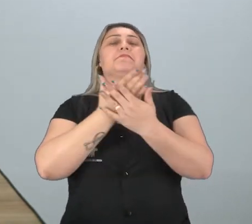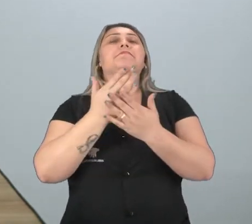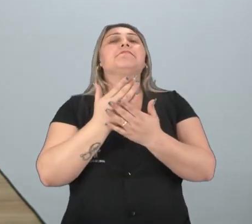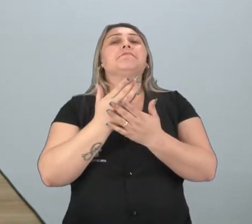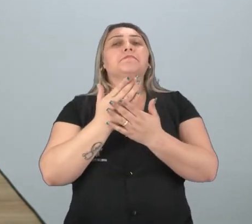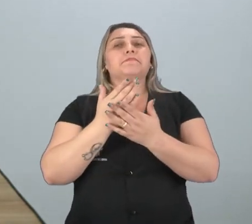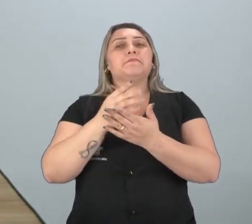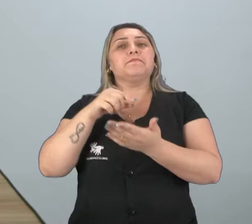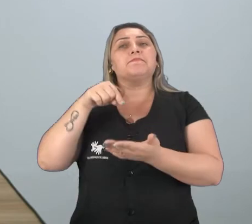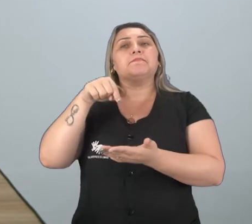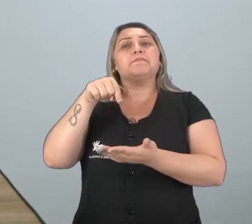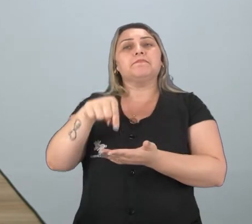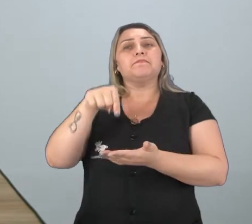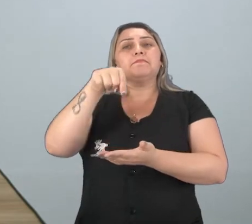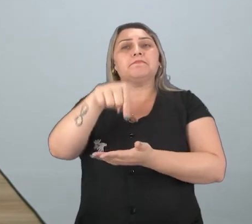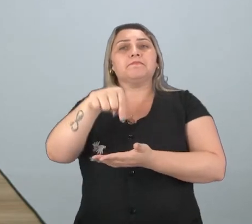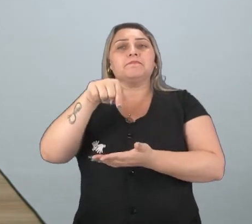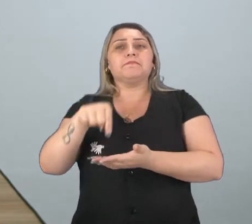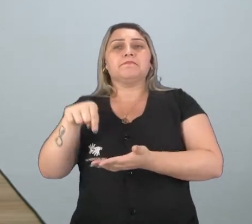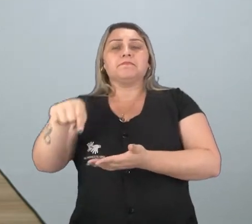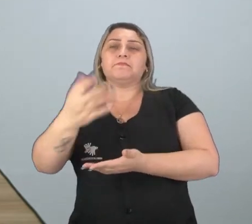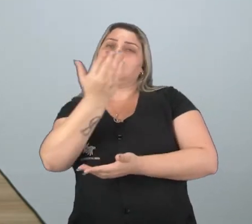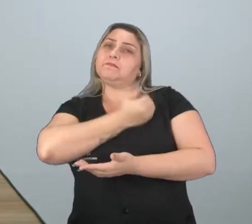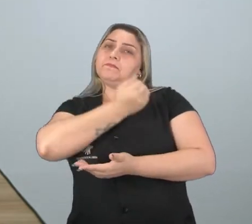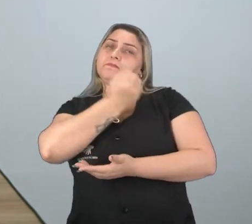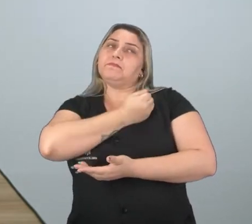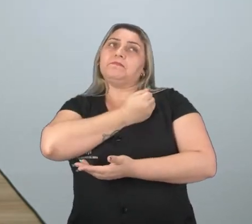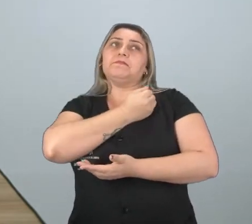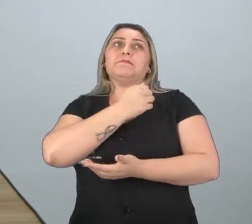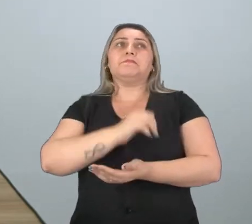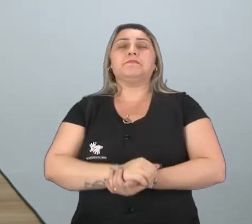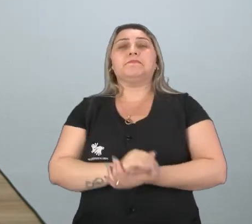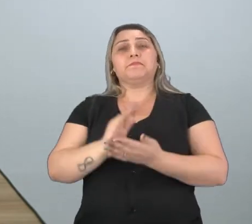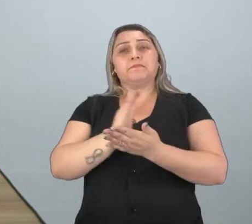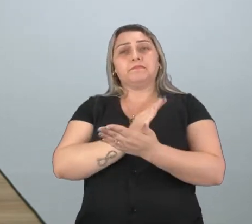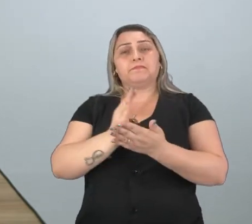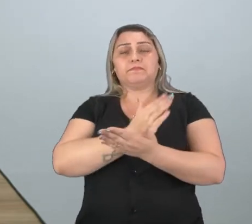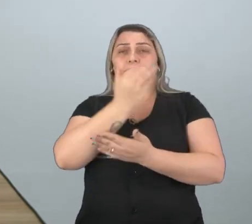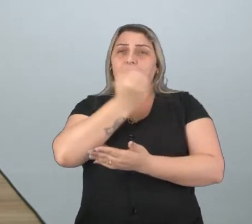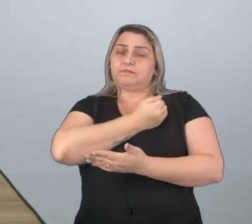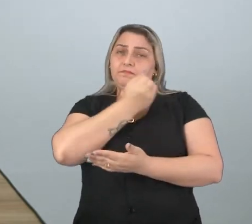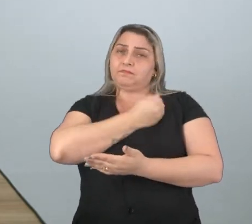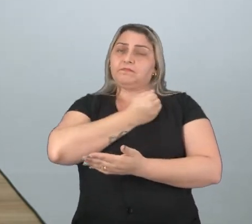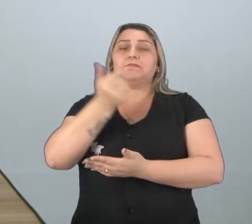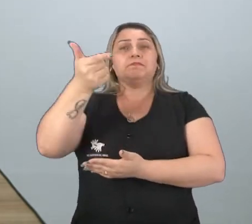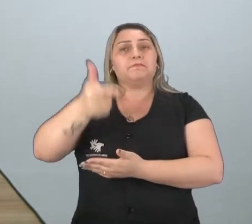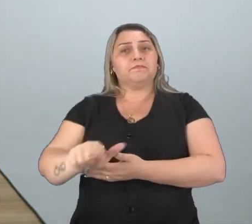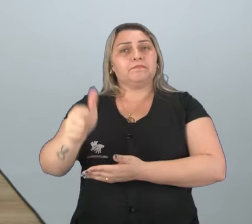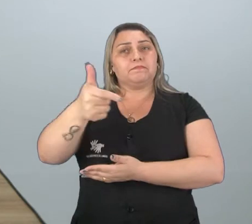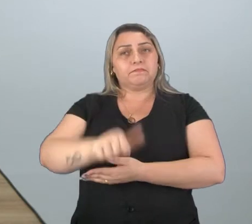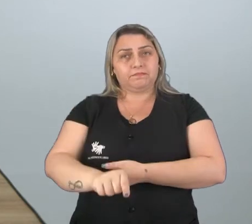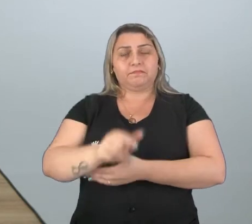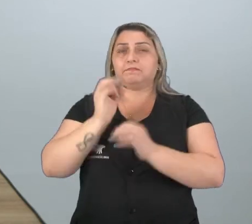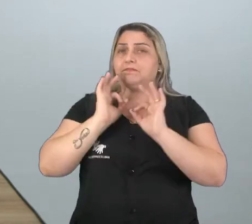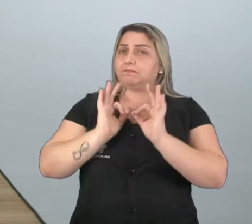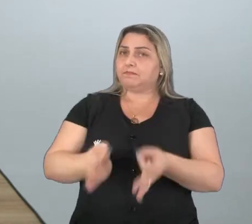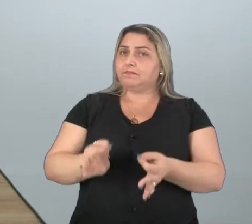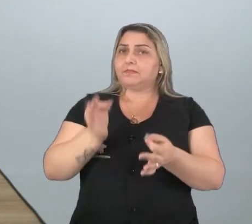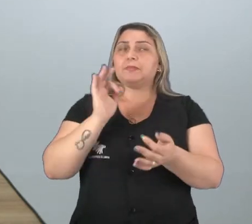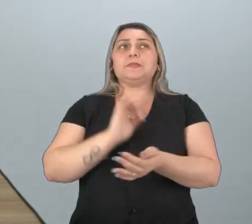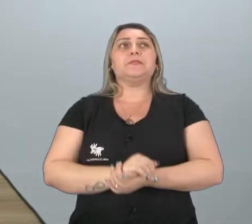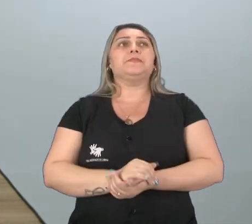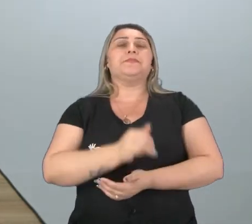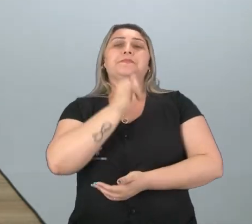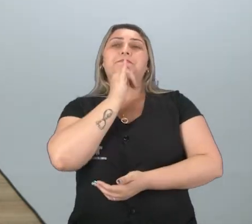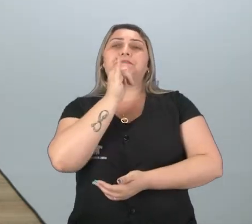a discar esses números aqui. Alguns números vão se repetir, certo?